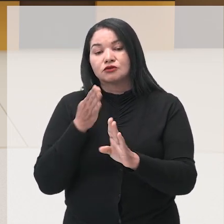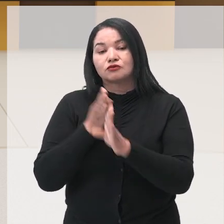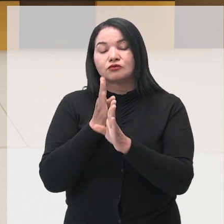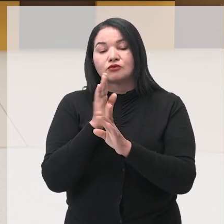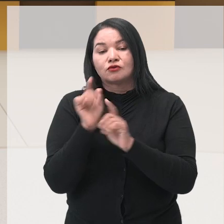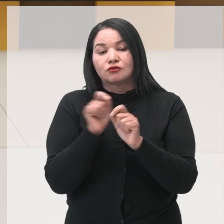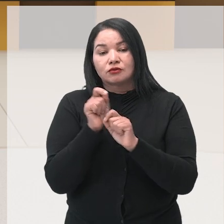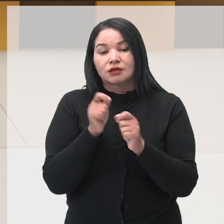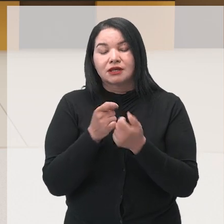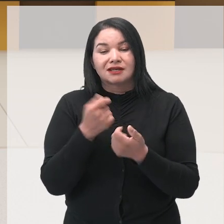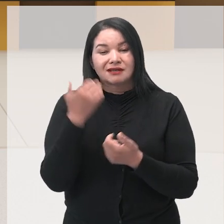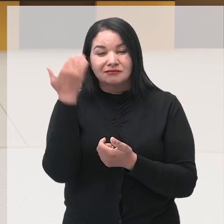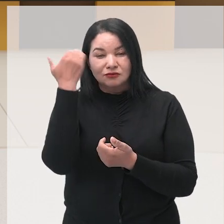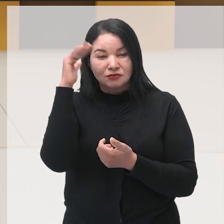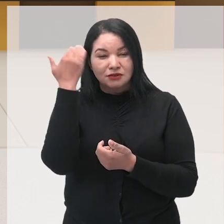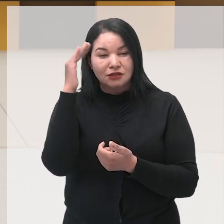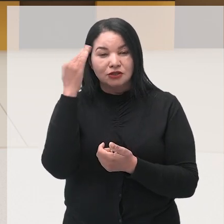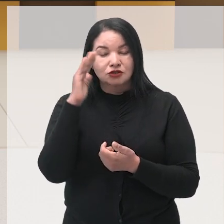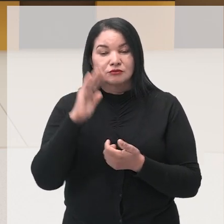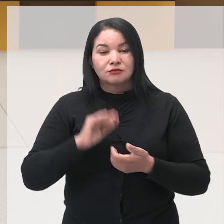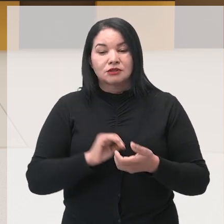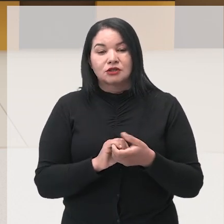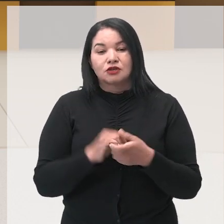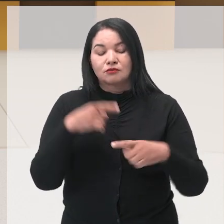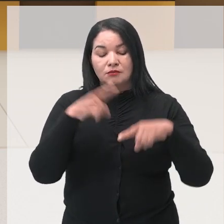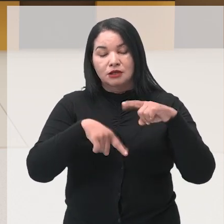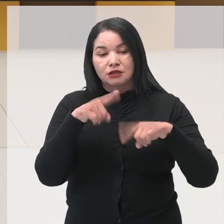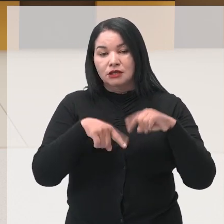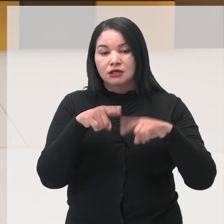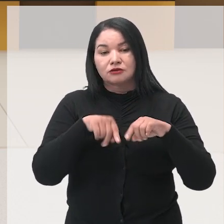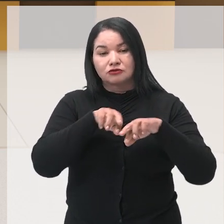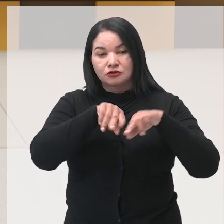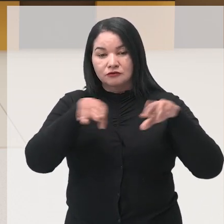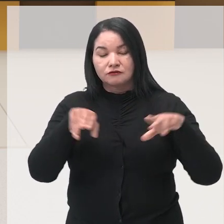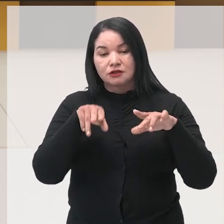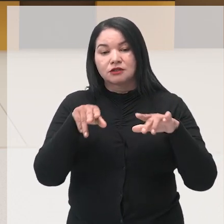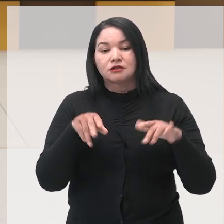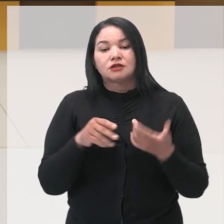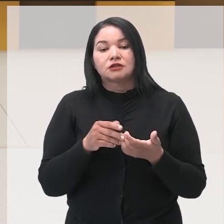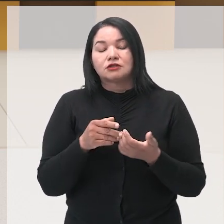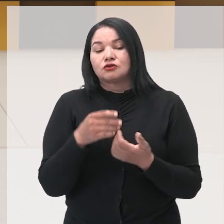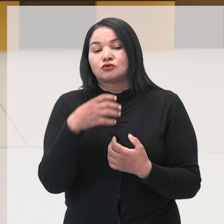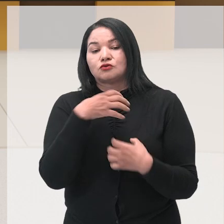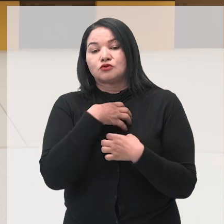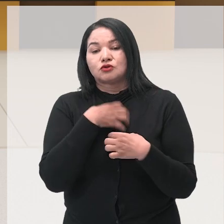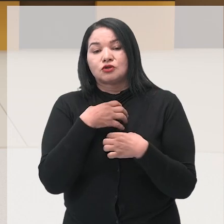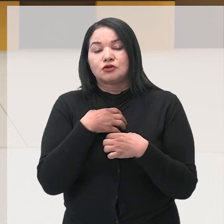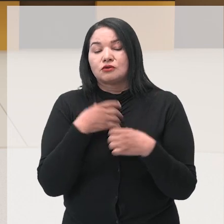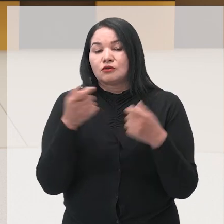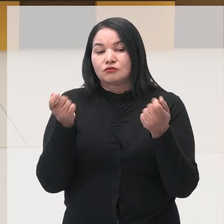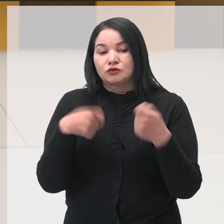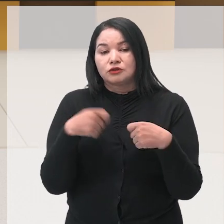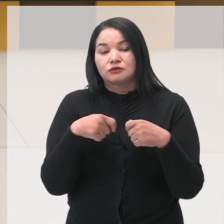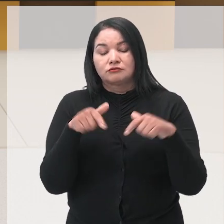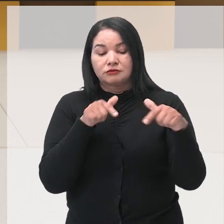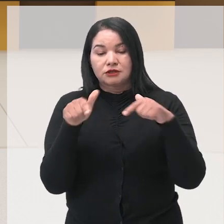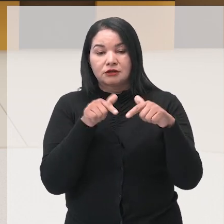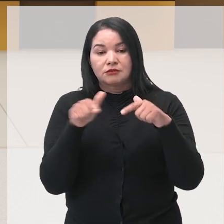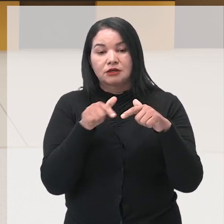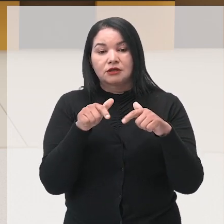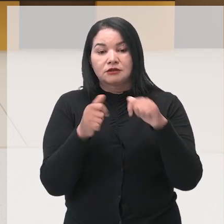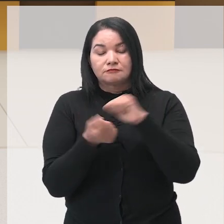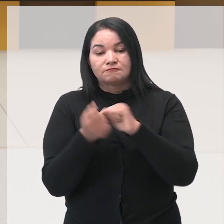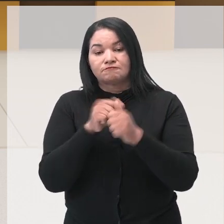de compreender os resíduos, né, e de que forma devemos trabalhar com